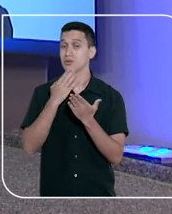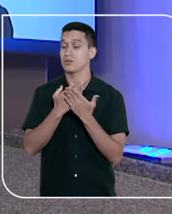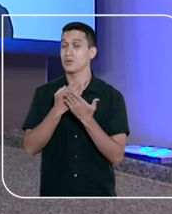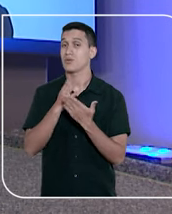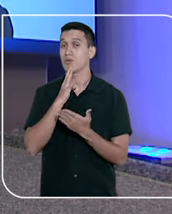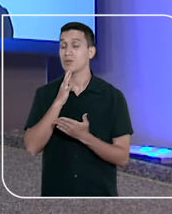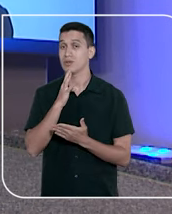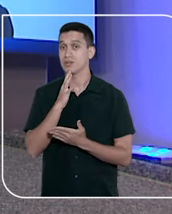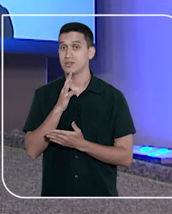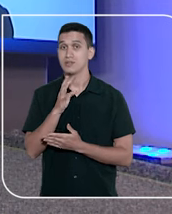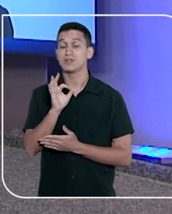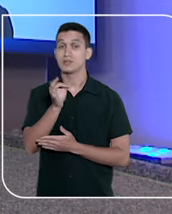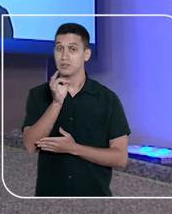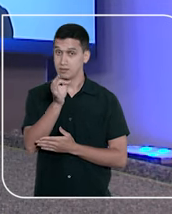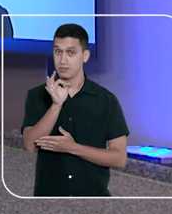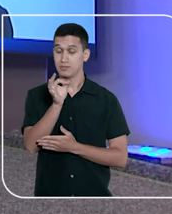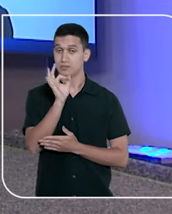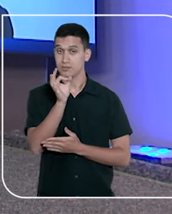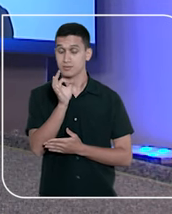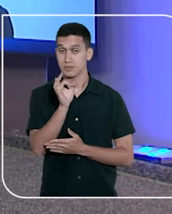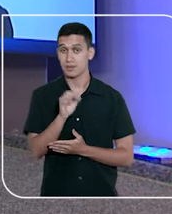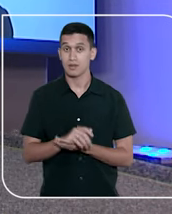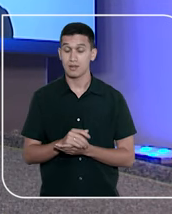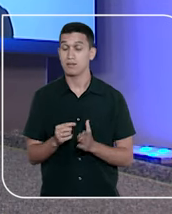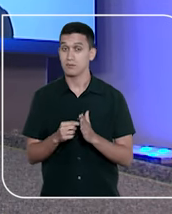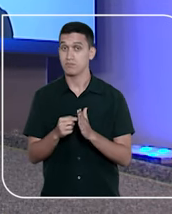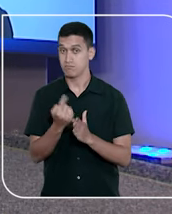Não, perfeito, mas